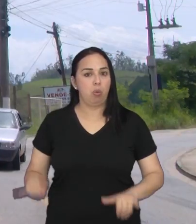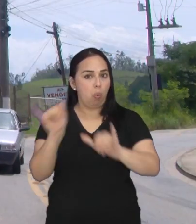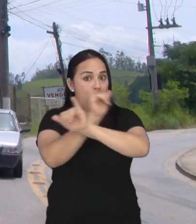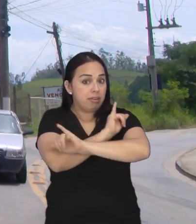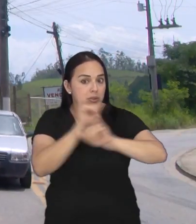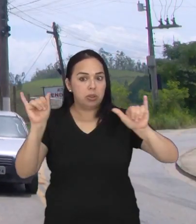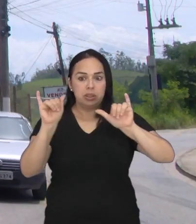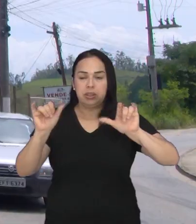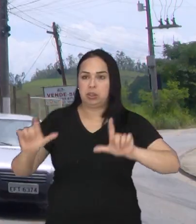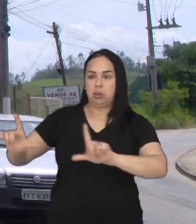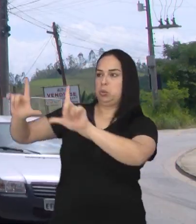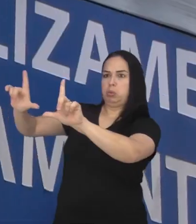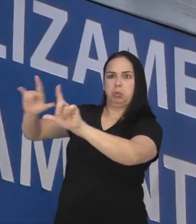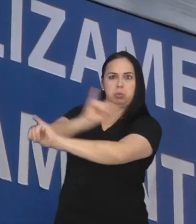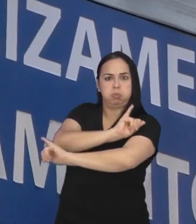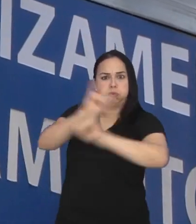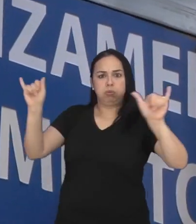outro, né?